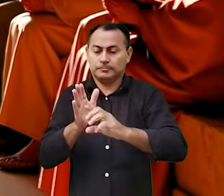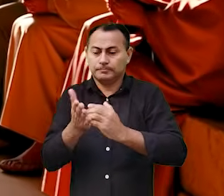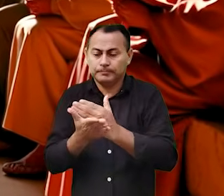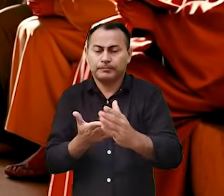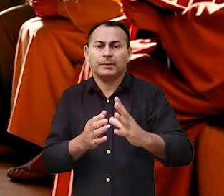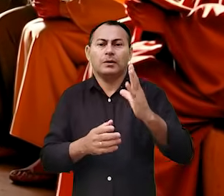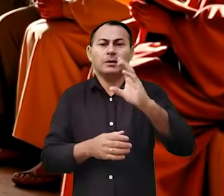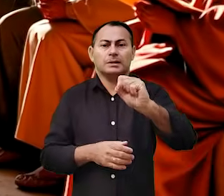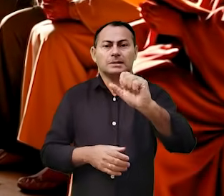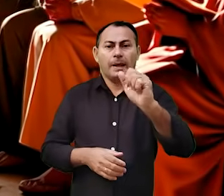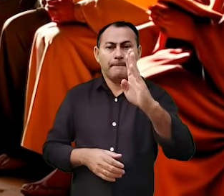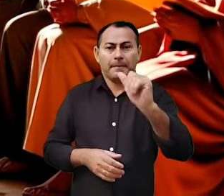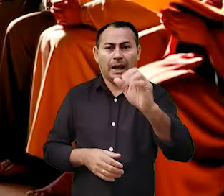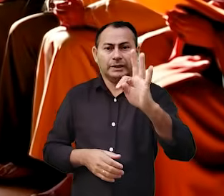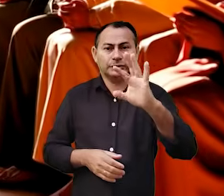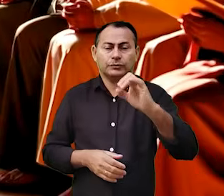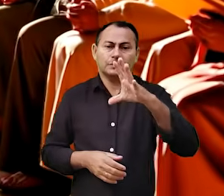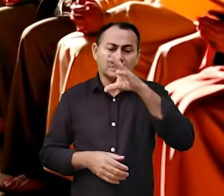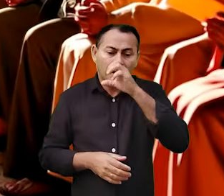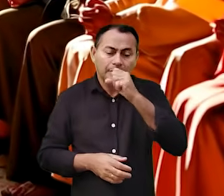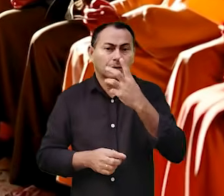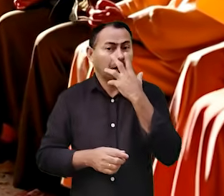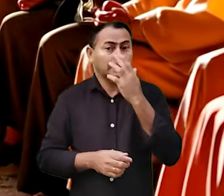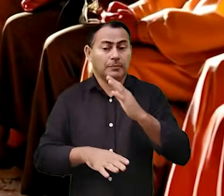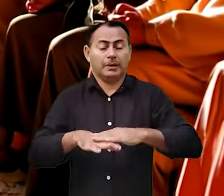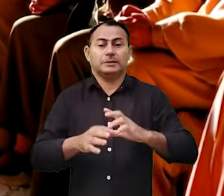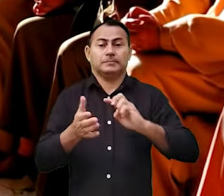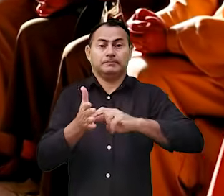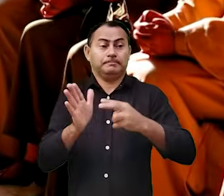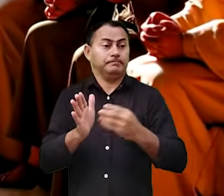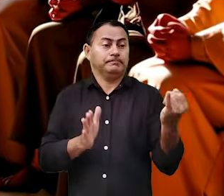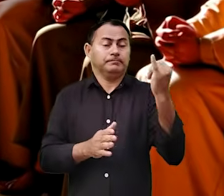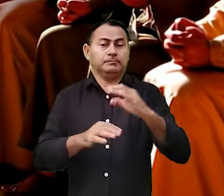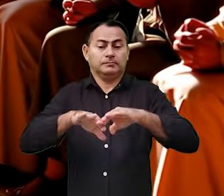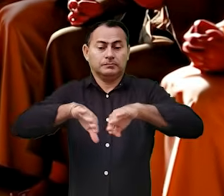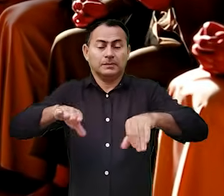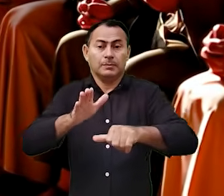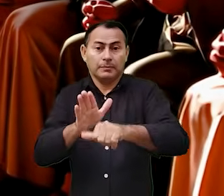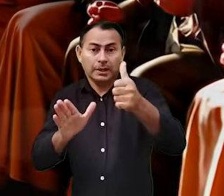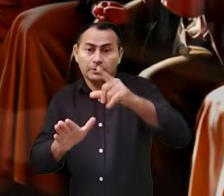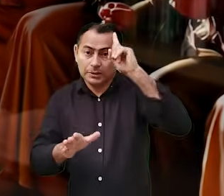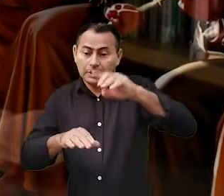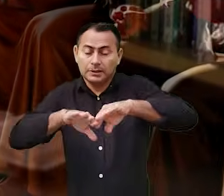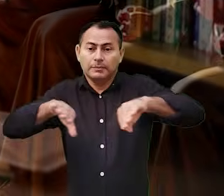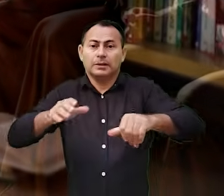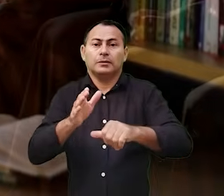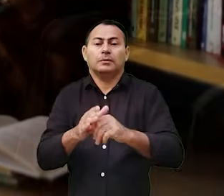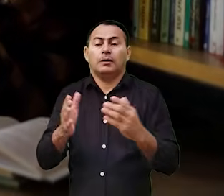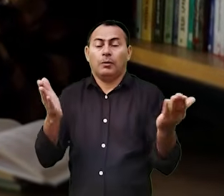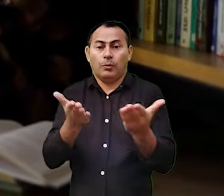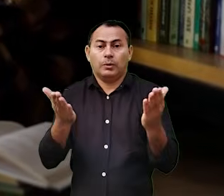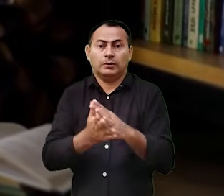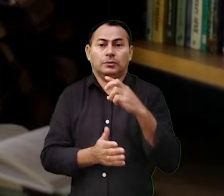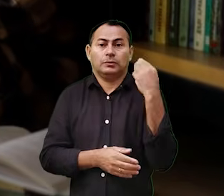lei, o princípio sabático. Por isso eles achavam mais significativo separar o 1º dia da semana, que hoje é o